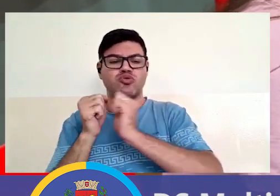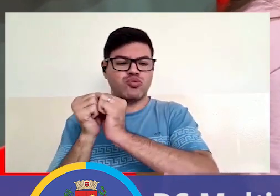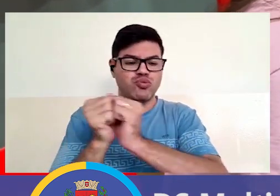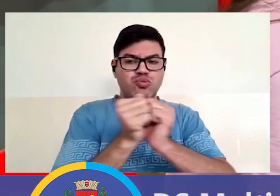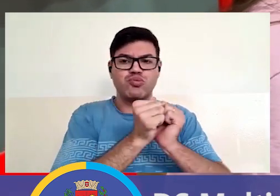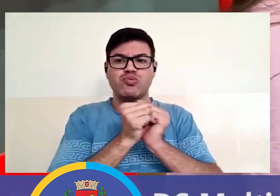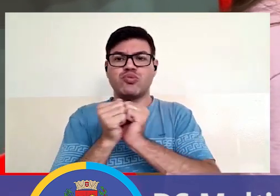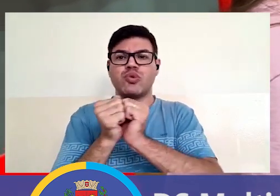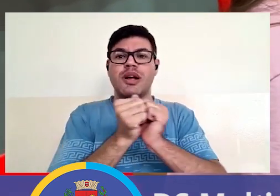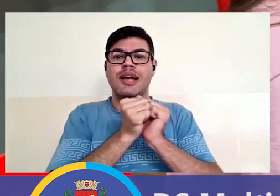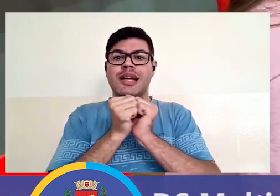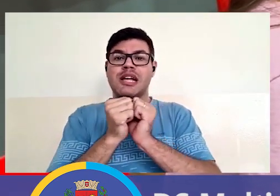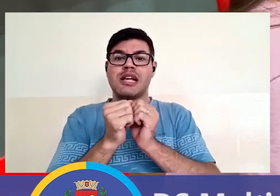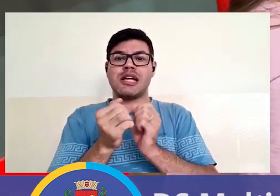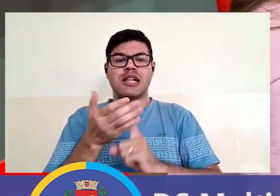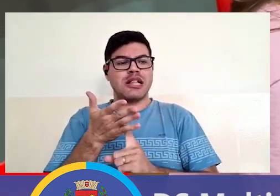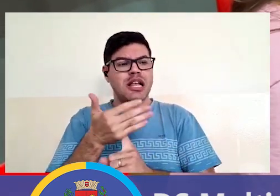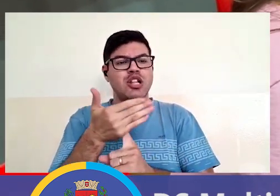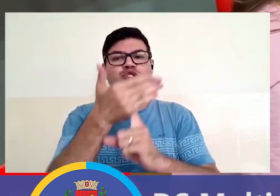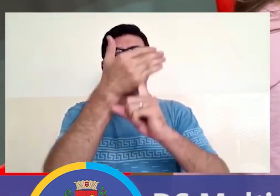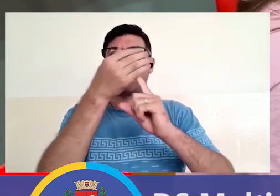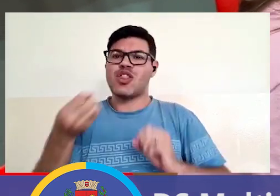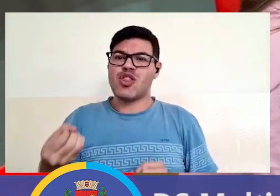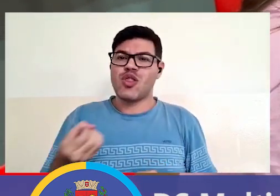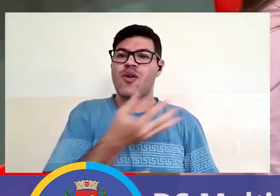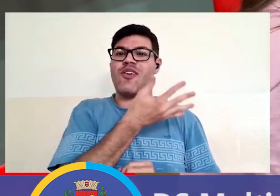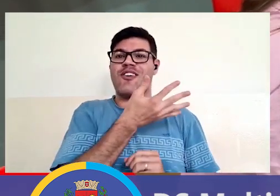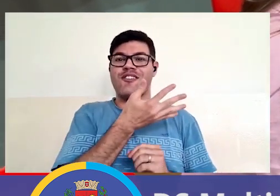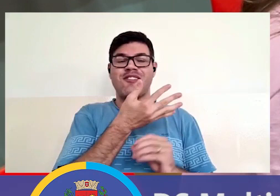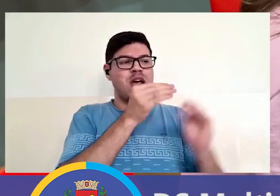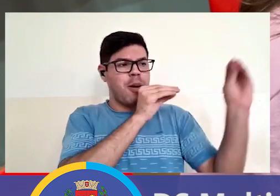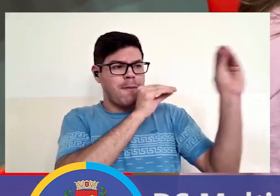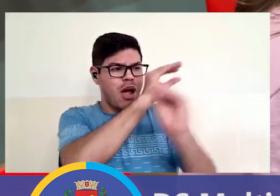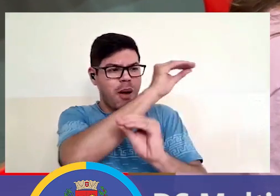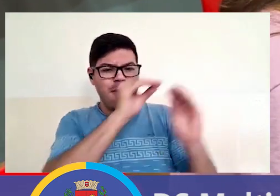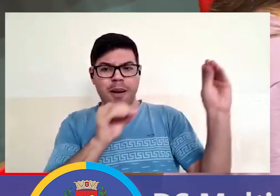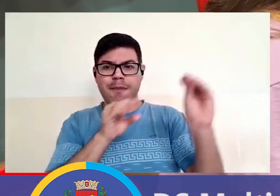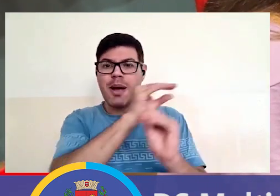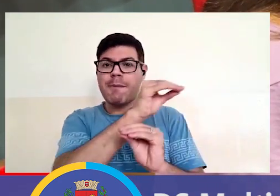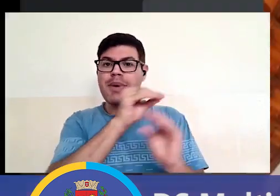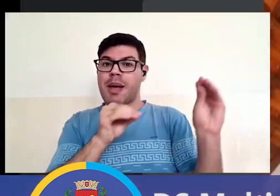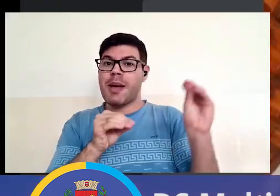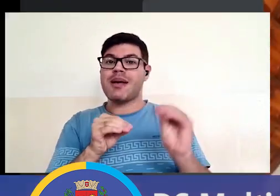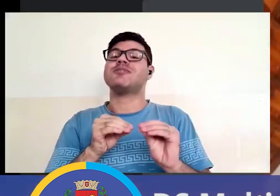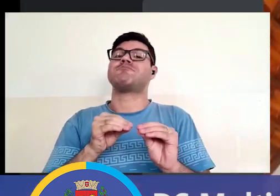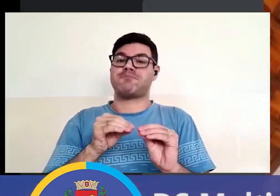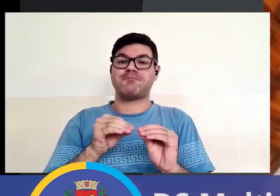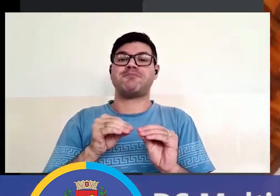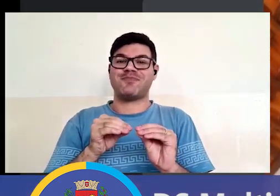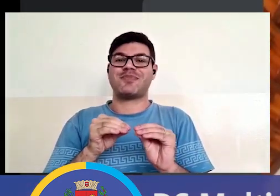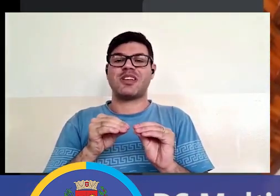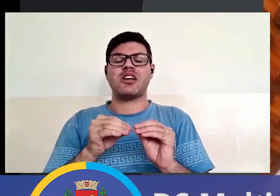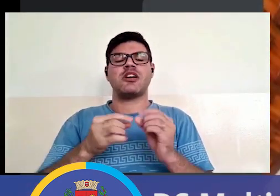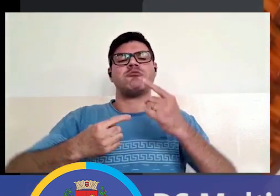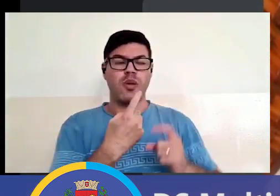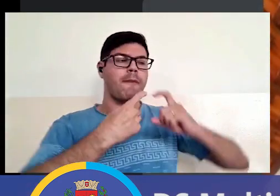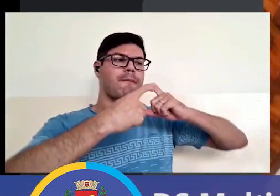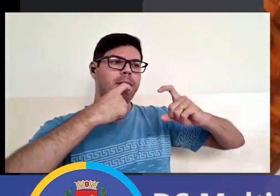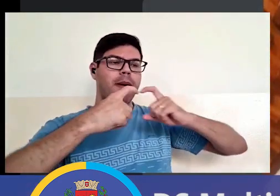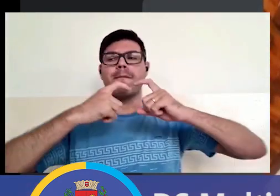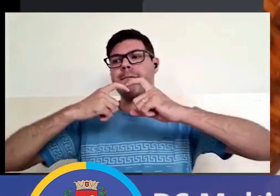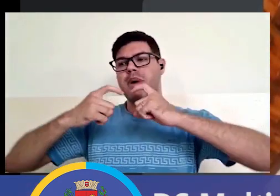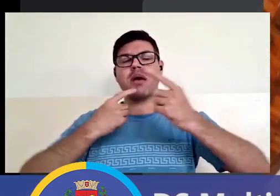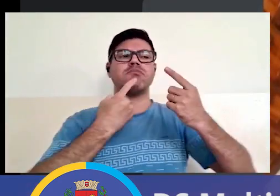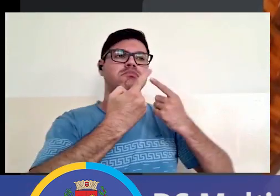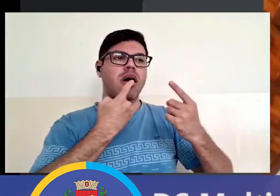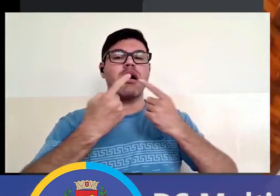conosco, com as novas tecnologias que ele disse que quer trazer para cá e que foram concebidas mundo afora, discutir comigo um ajuste